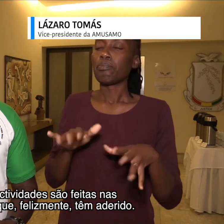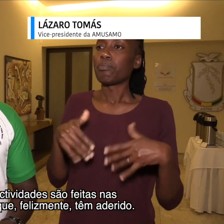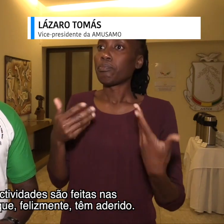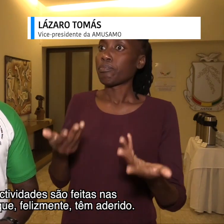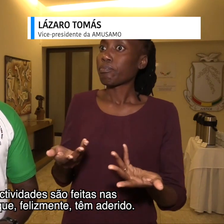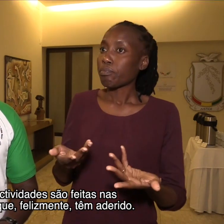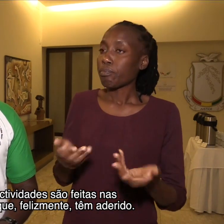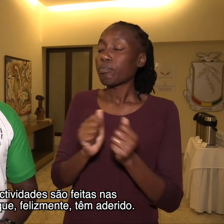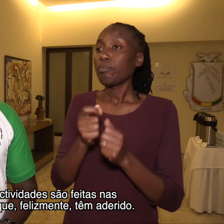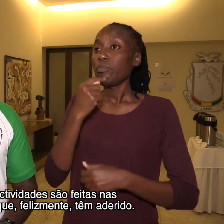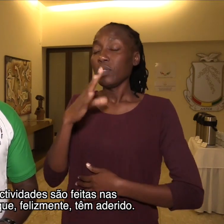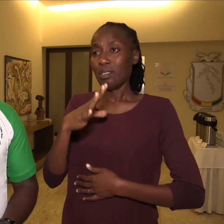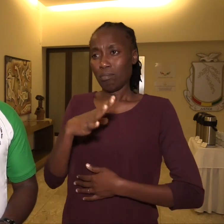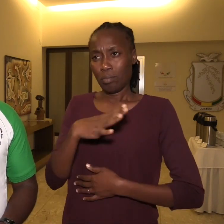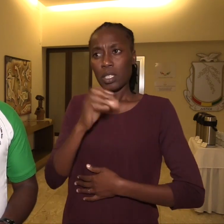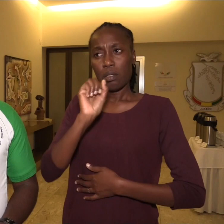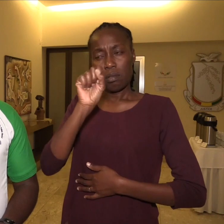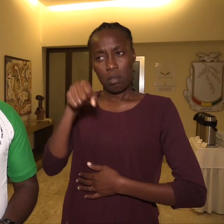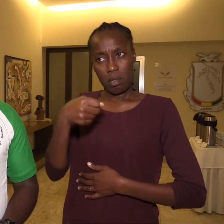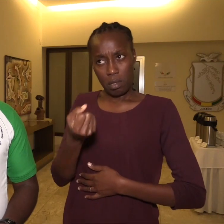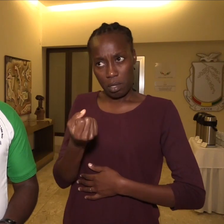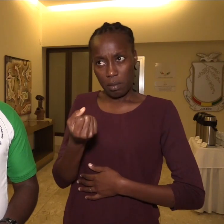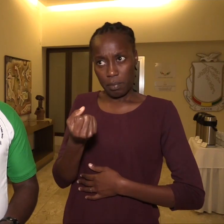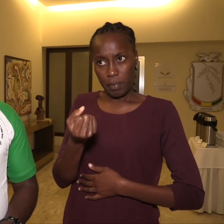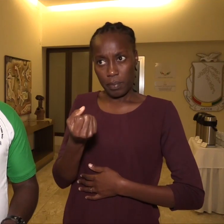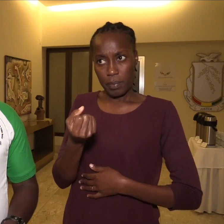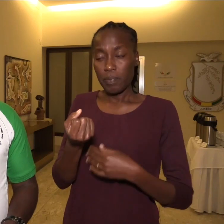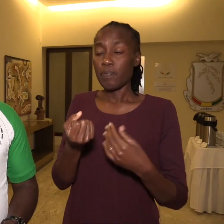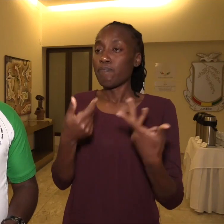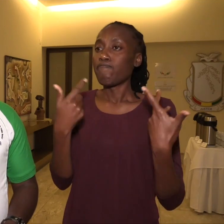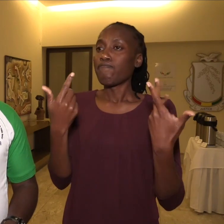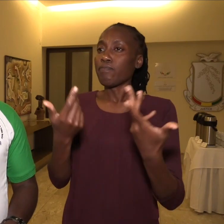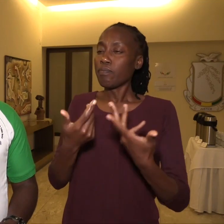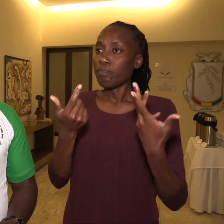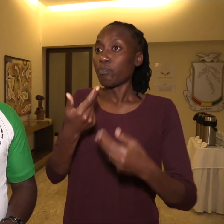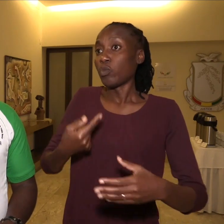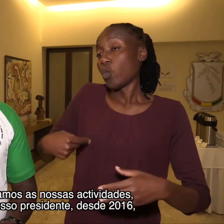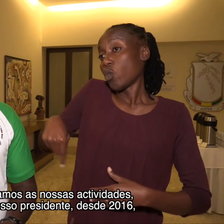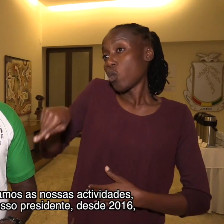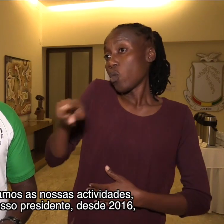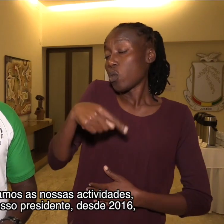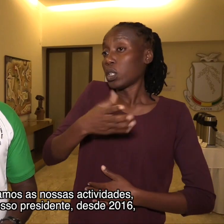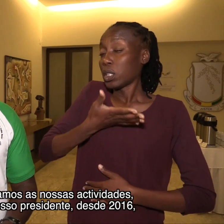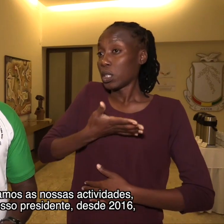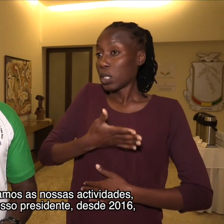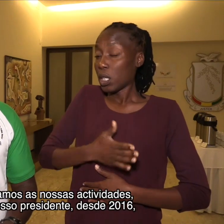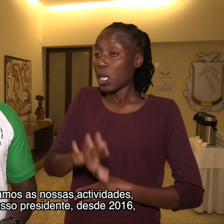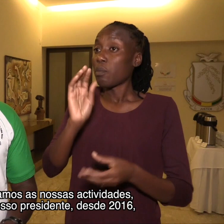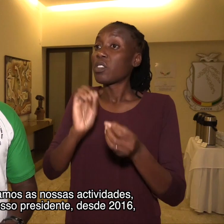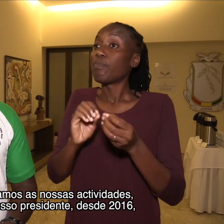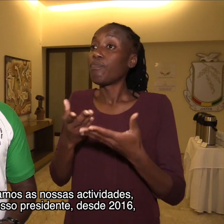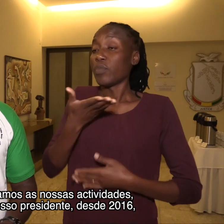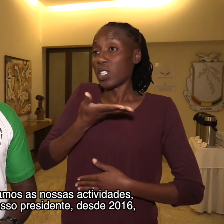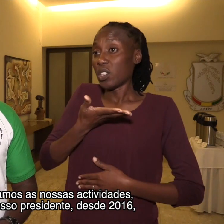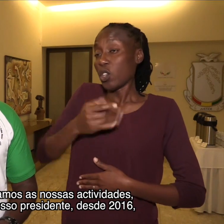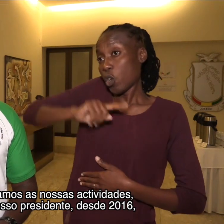Felizmente, tem aderido só o que nós queremos. Nós começamos